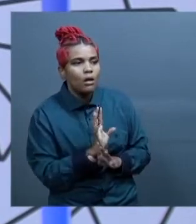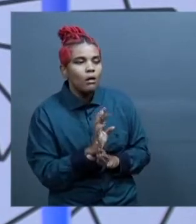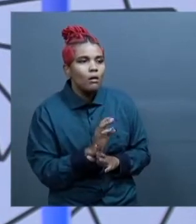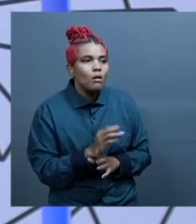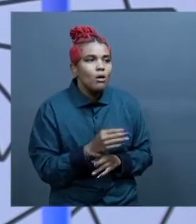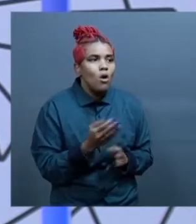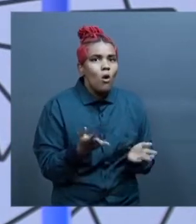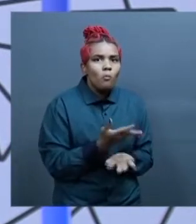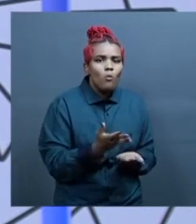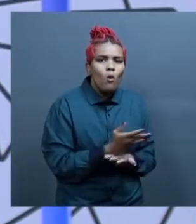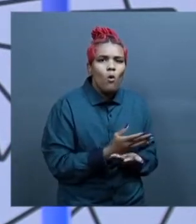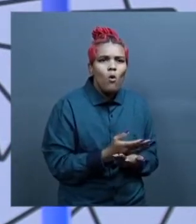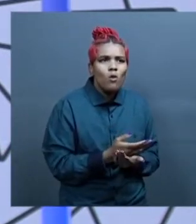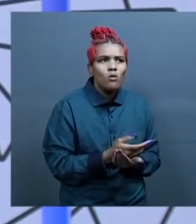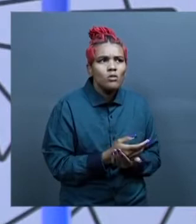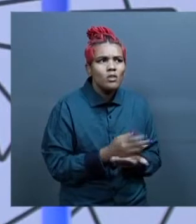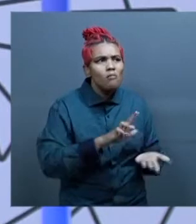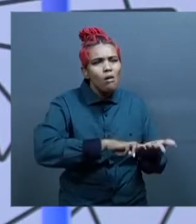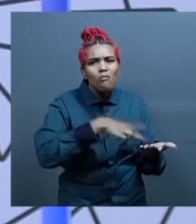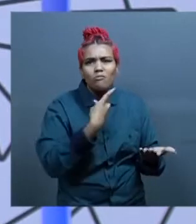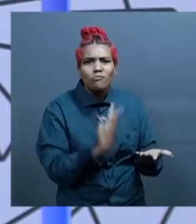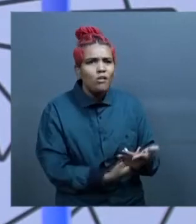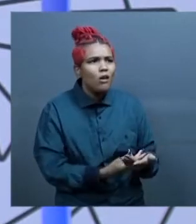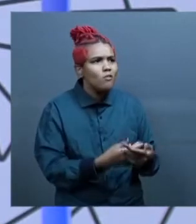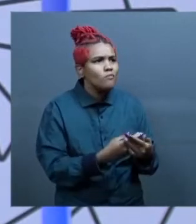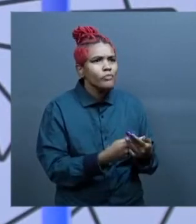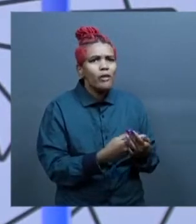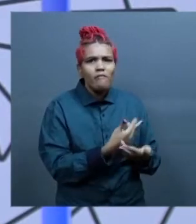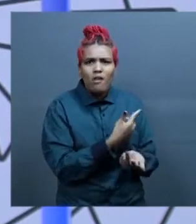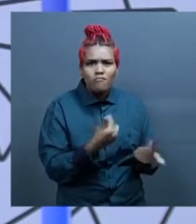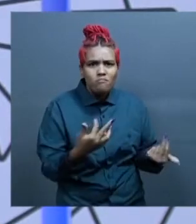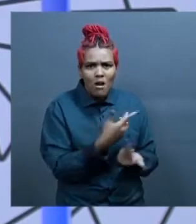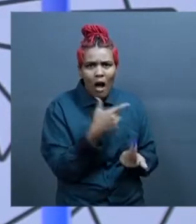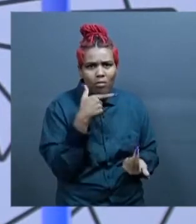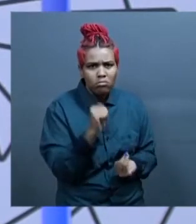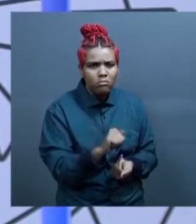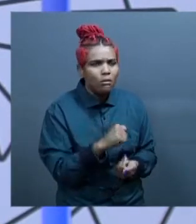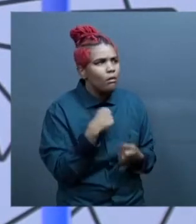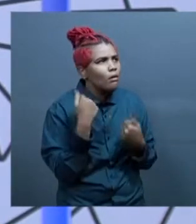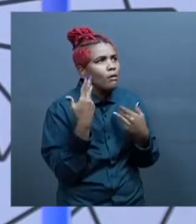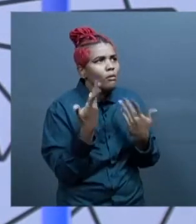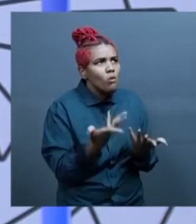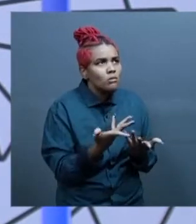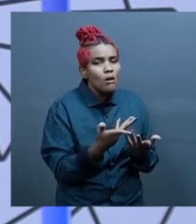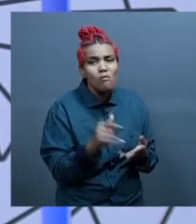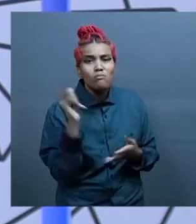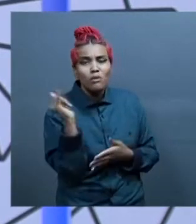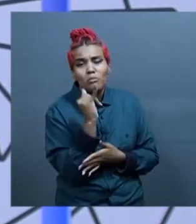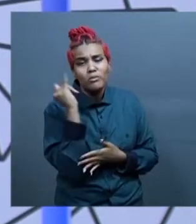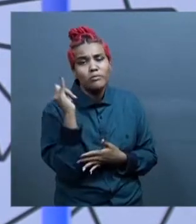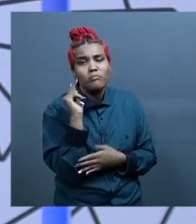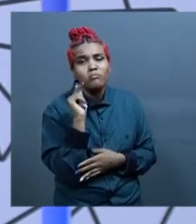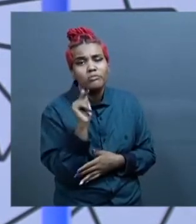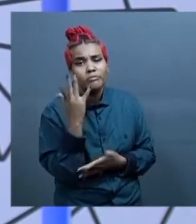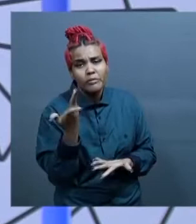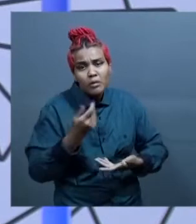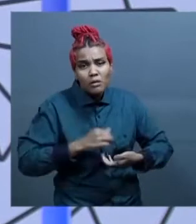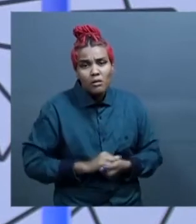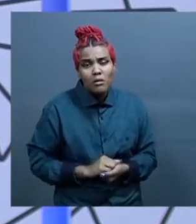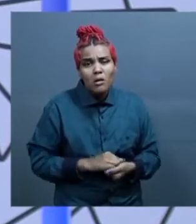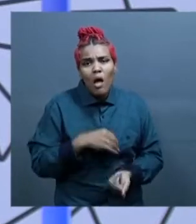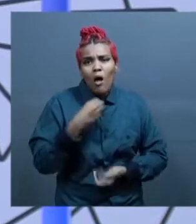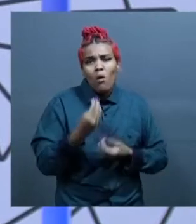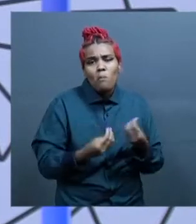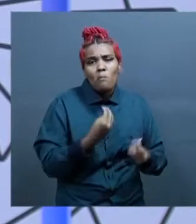em diversas línguas nós temos uma bagagem teórica muito grande mas o que nós notamos é que a grande maioria dos governos nem devido à sua condição política